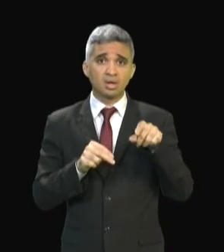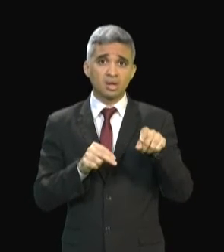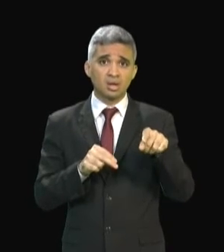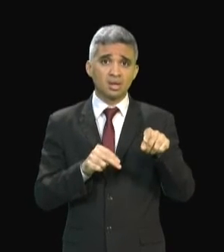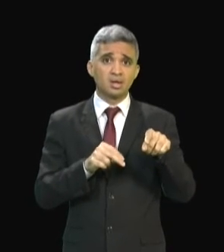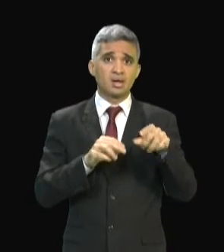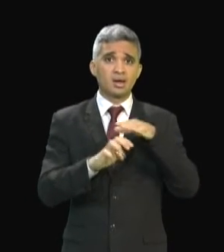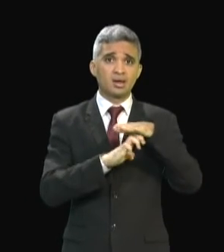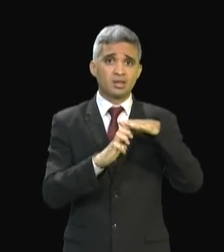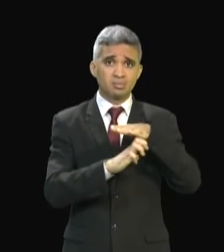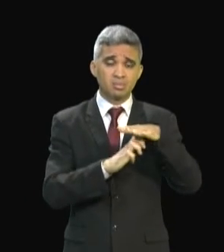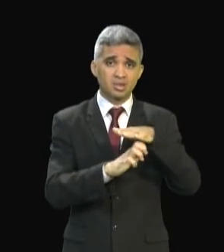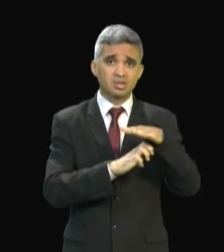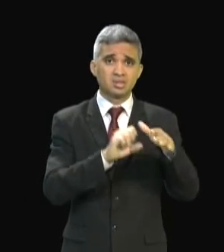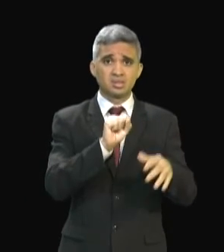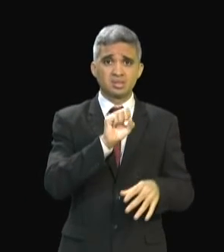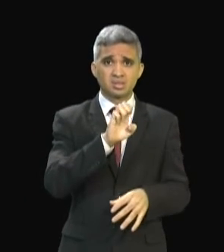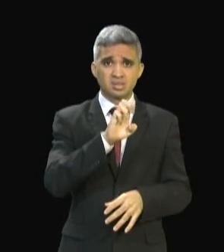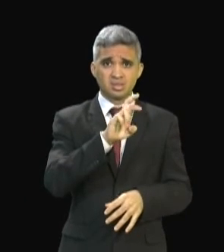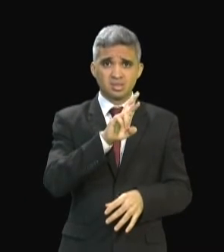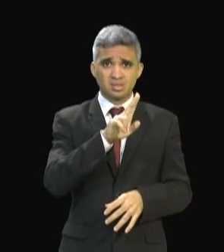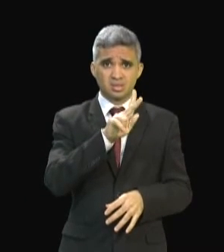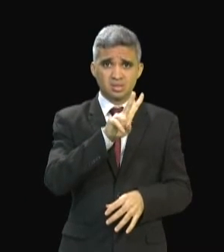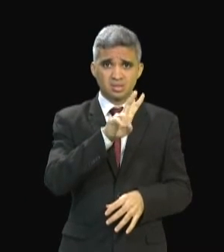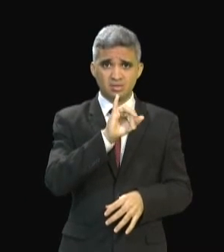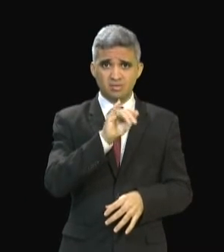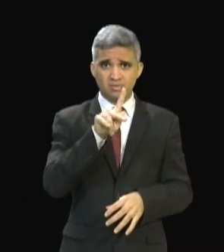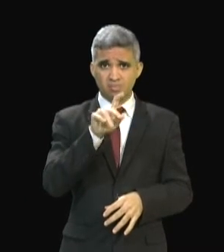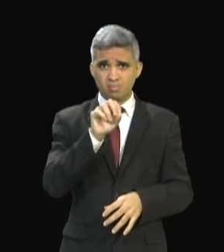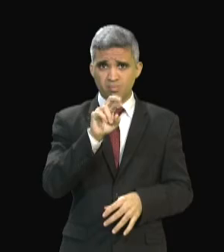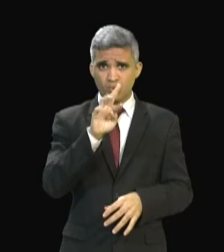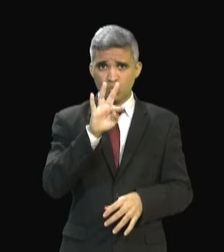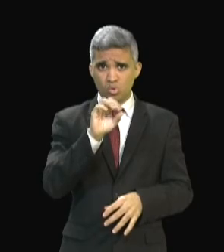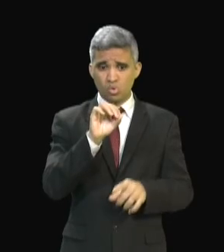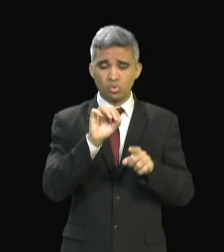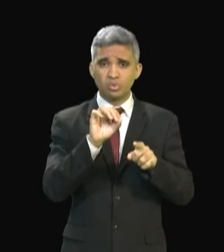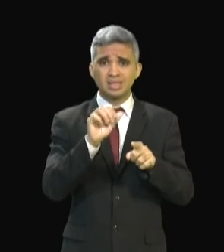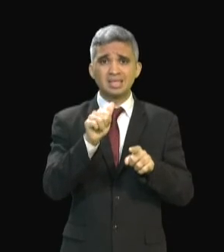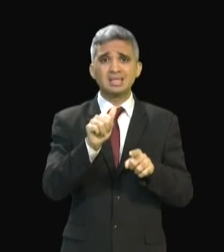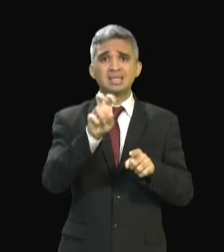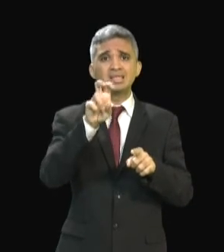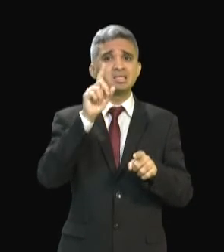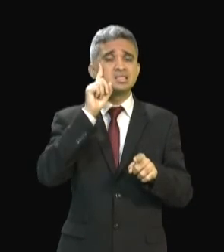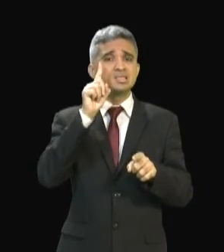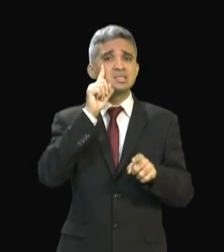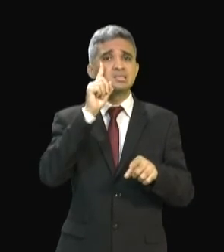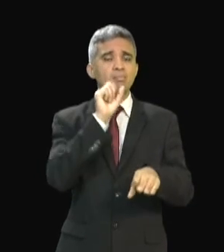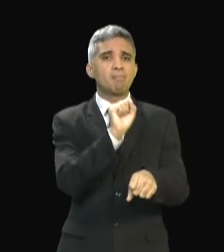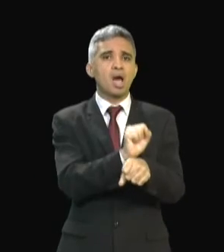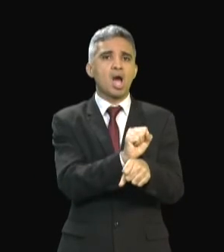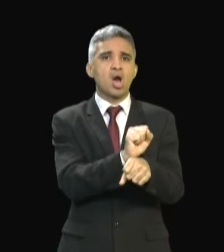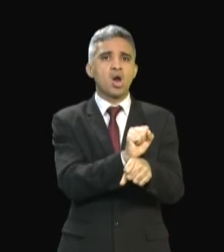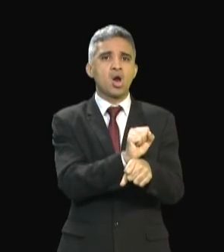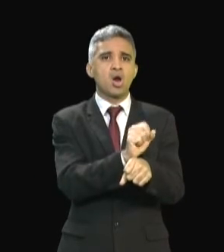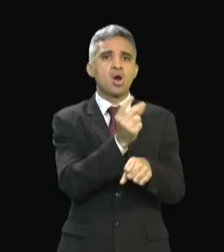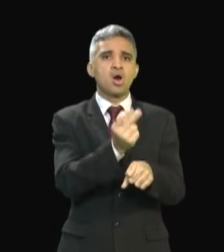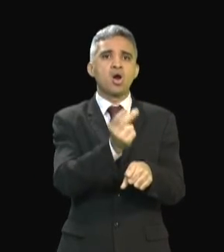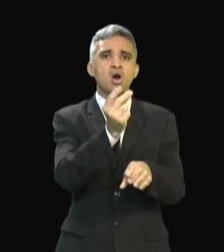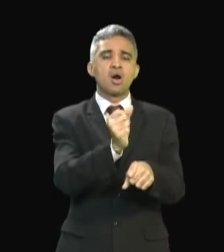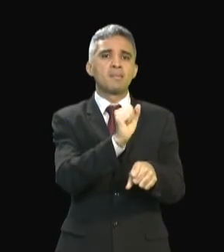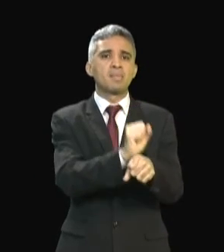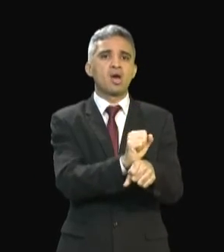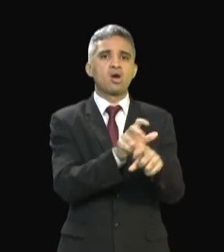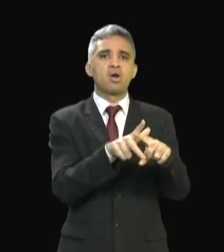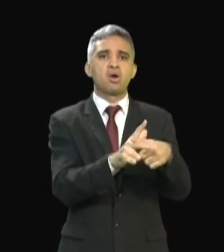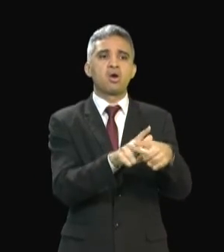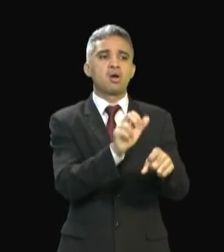mais transtornos ainda a toda uma região e a toda uma população. E é sabido pelos usuários e por todo o estado do